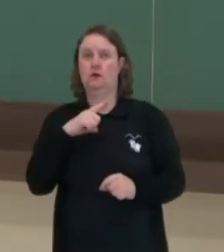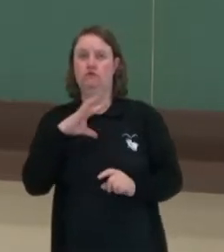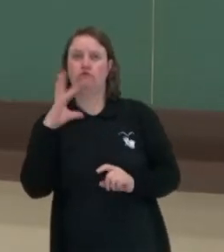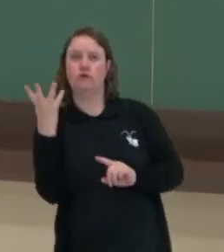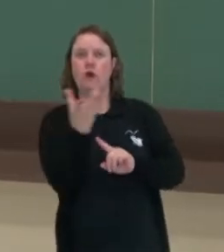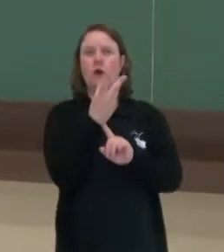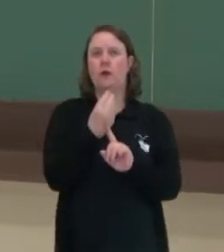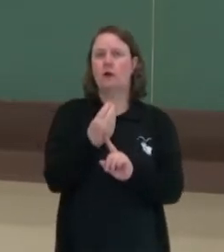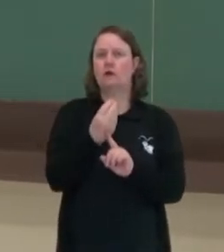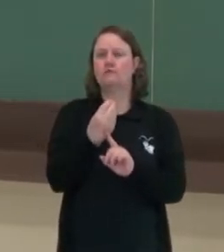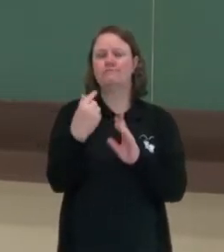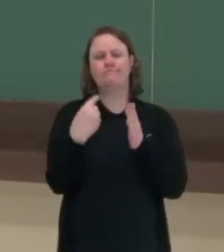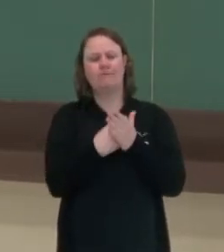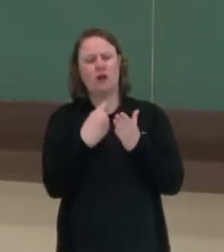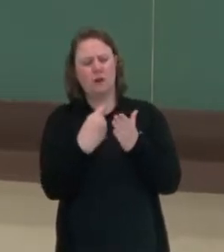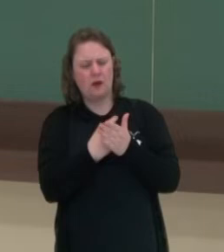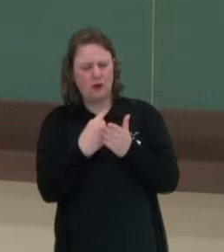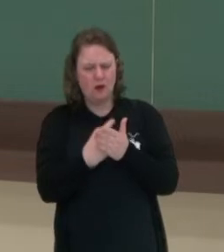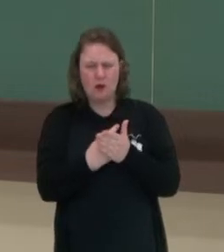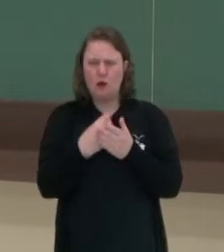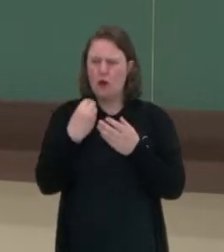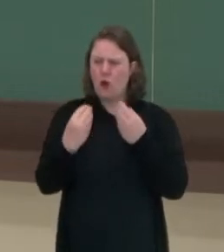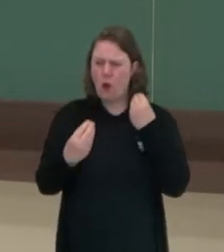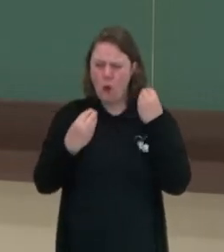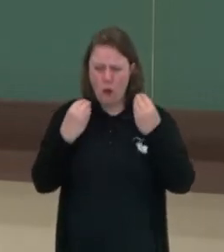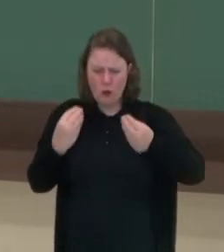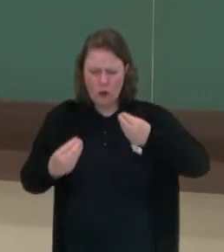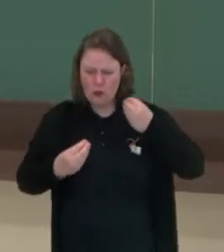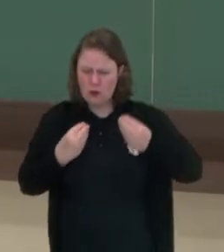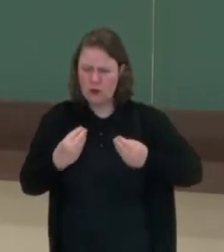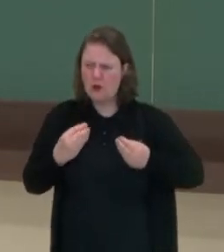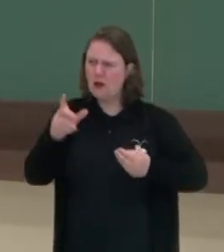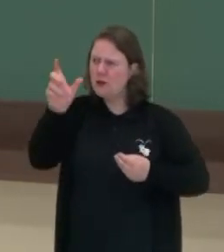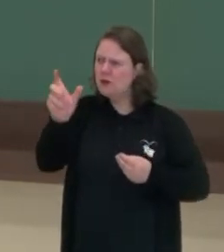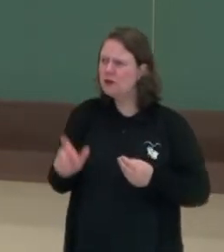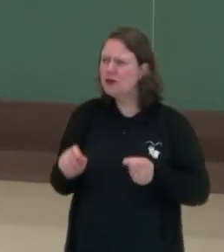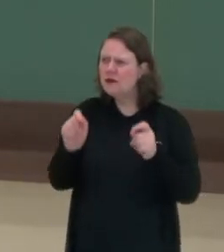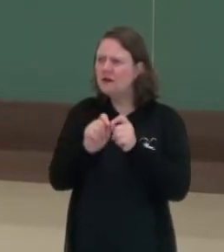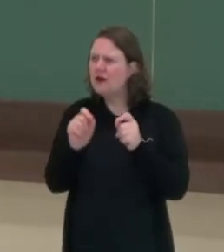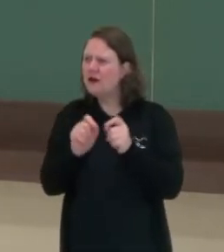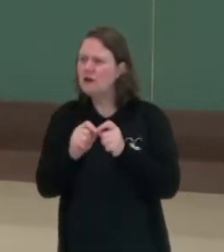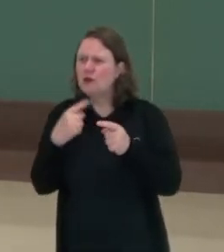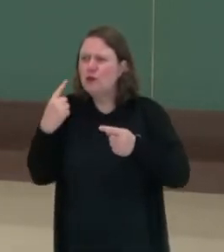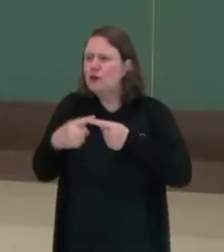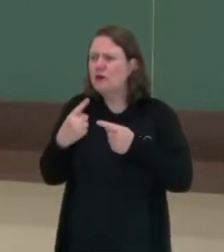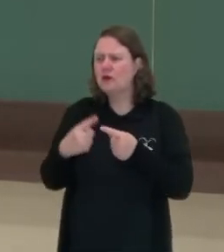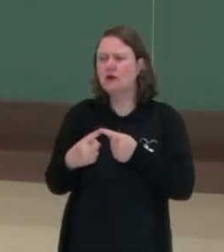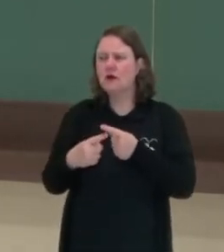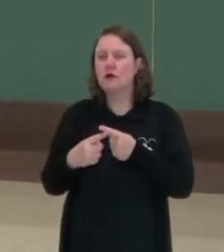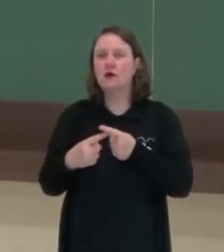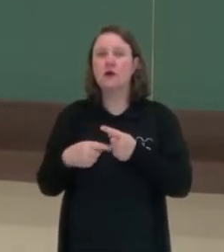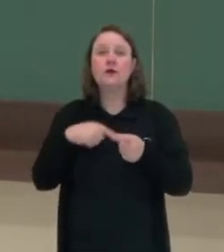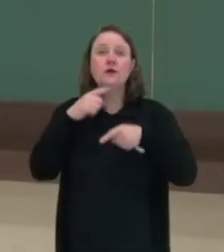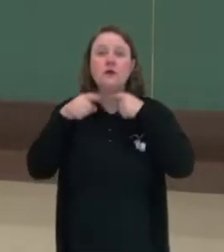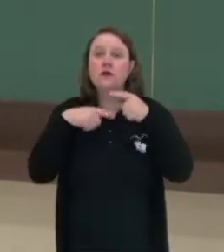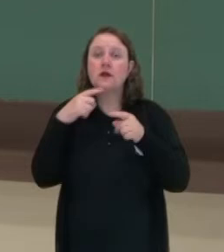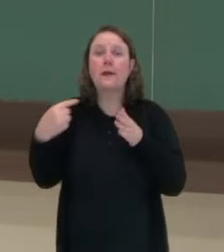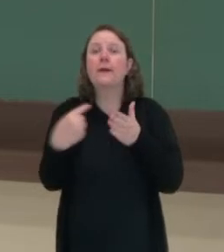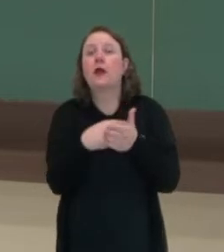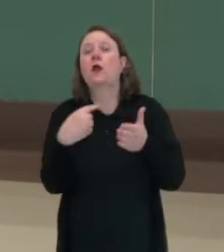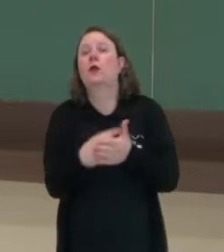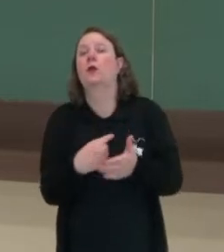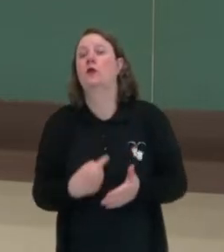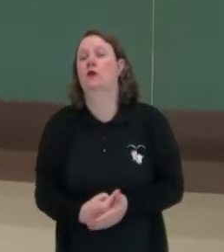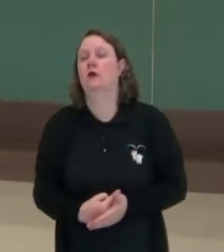arte. Às vezes a gente fica se perguntando o que o artista quer com isso, quando na verdade você não tem que se perguntar. Muitas vezes